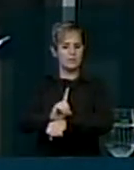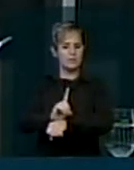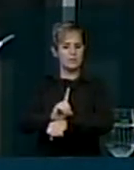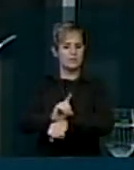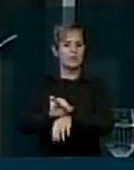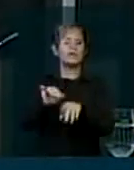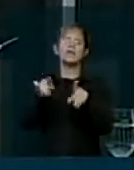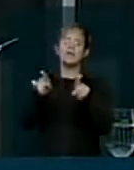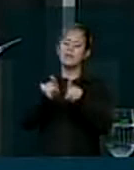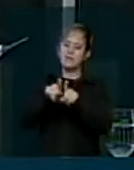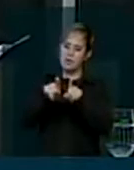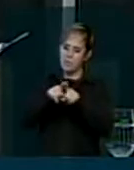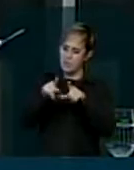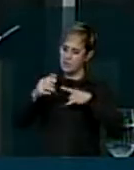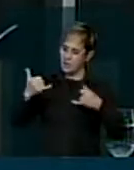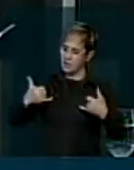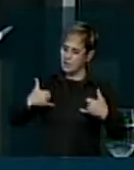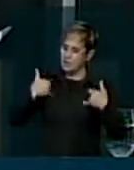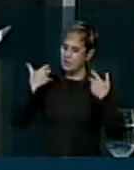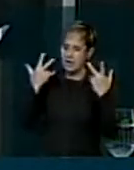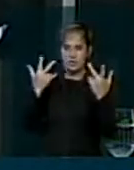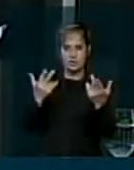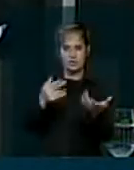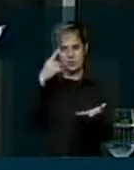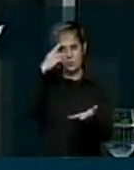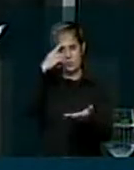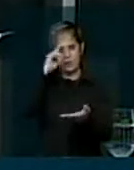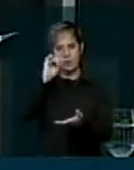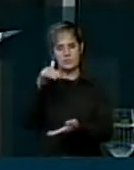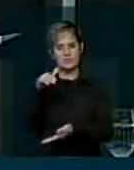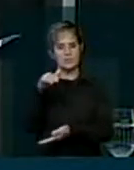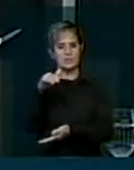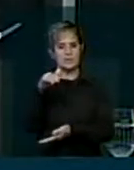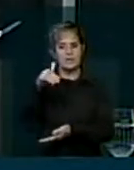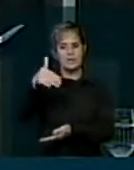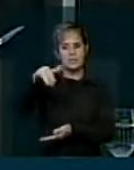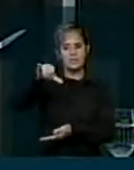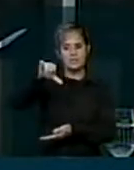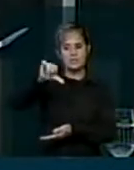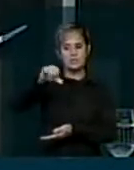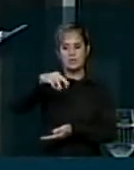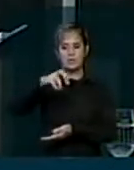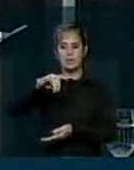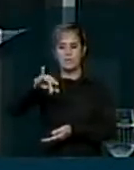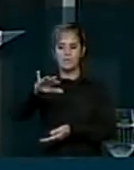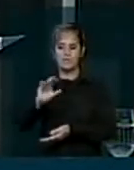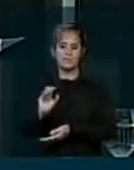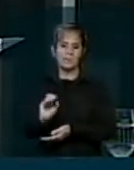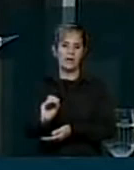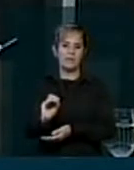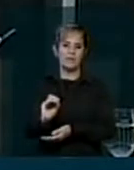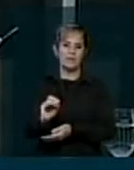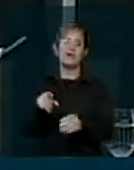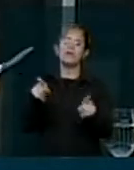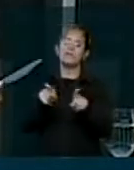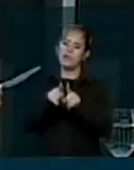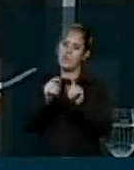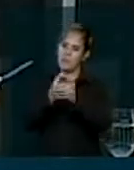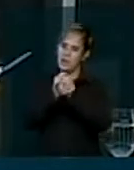que também celebra o seu aniversário no dia 19 de maio. Quero